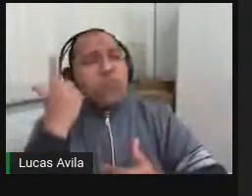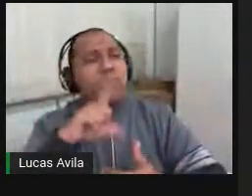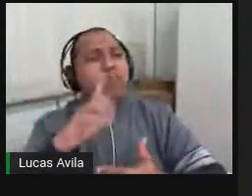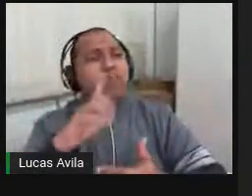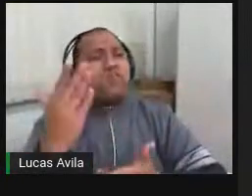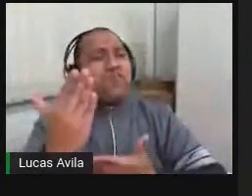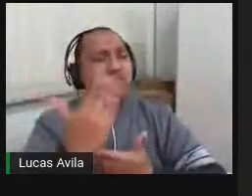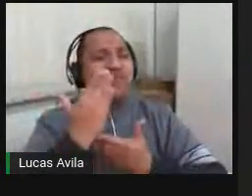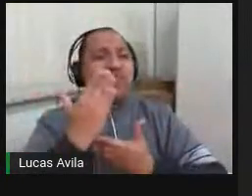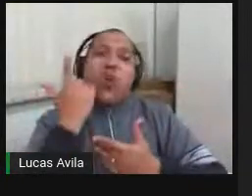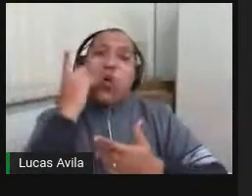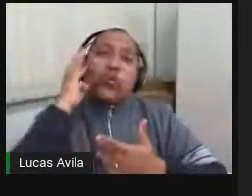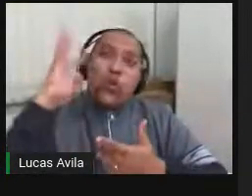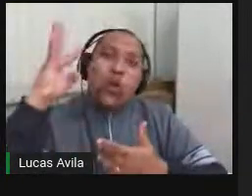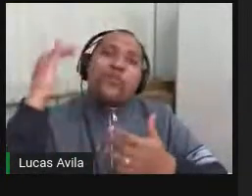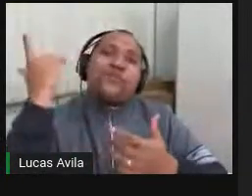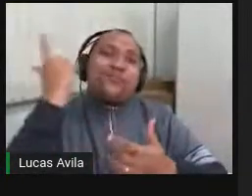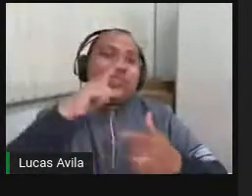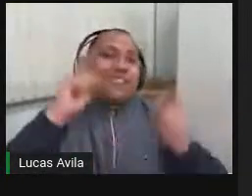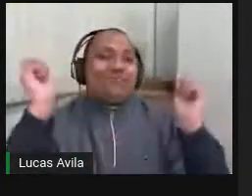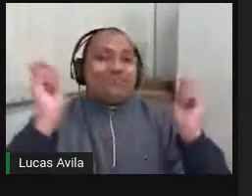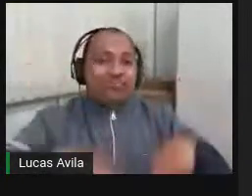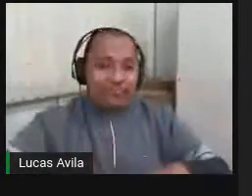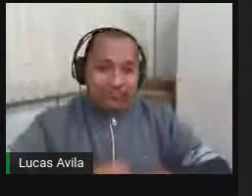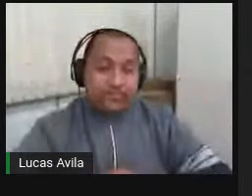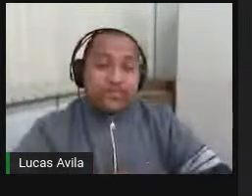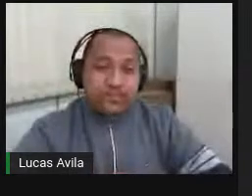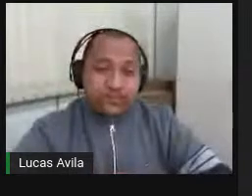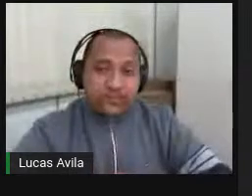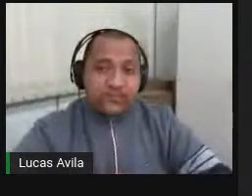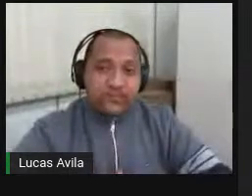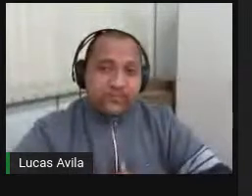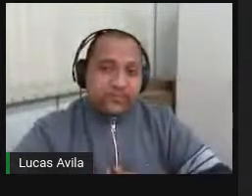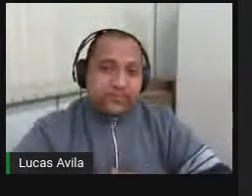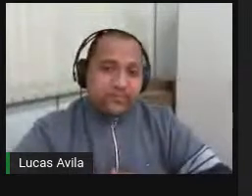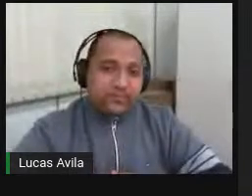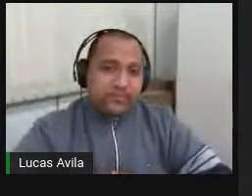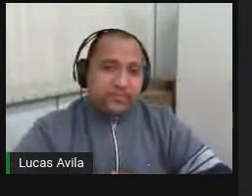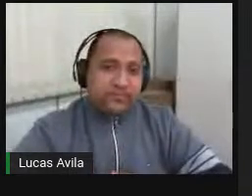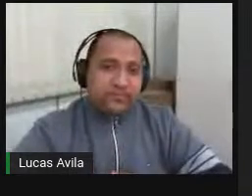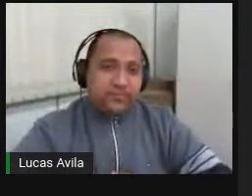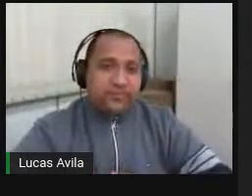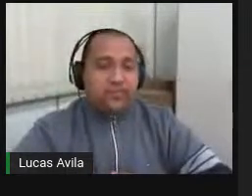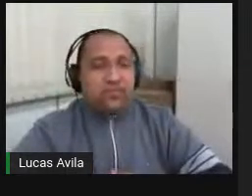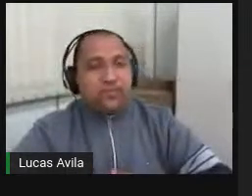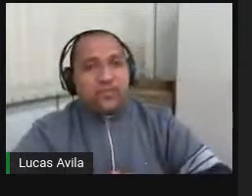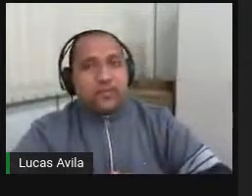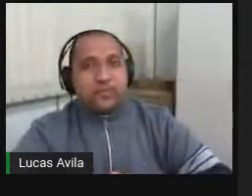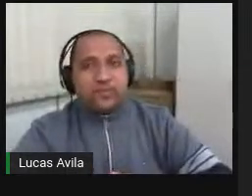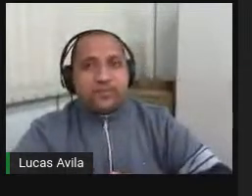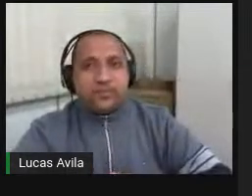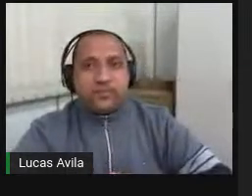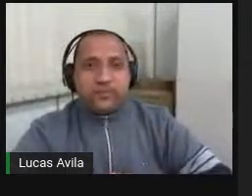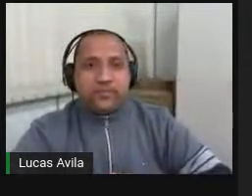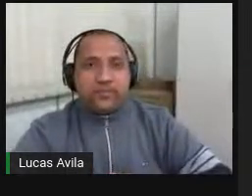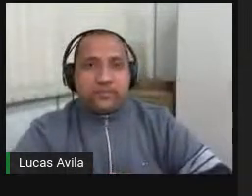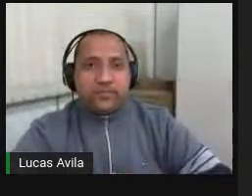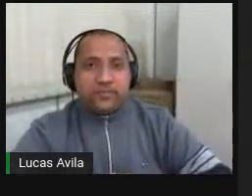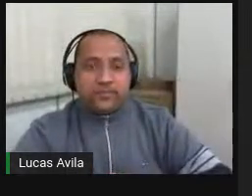esses sonhos. Grata.